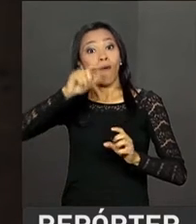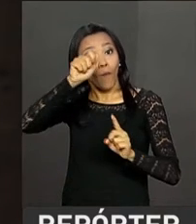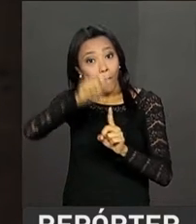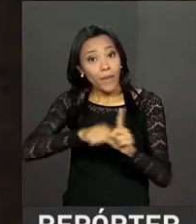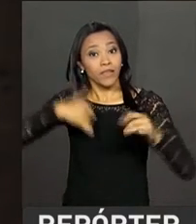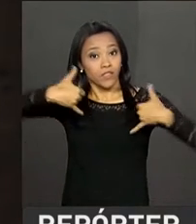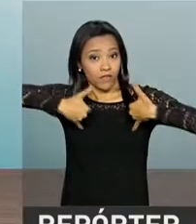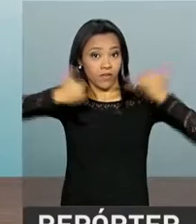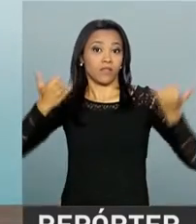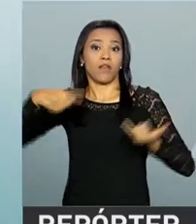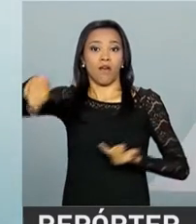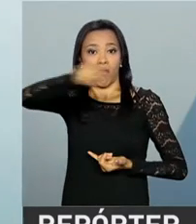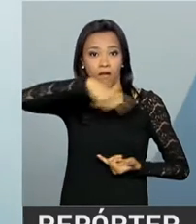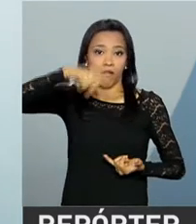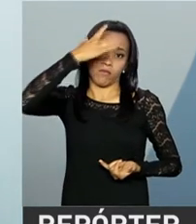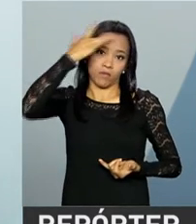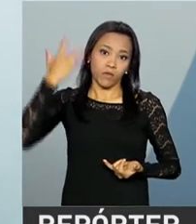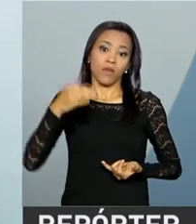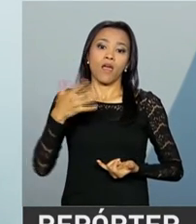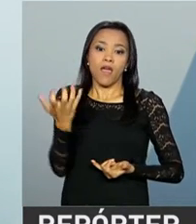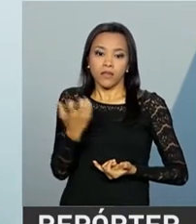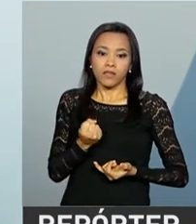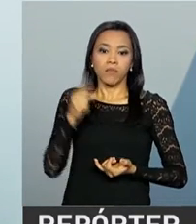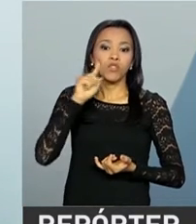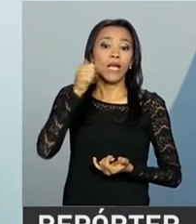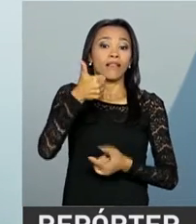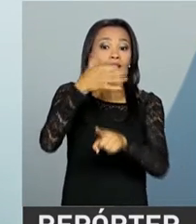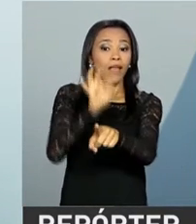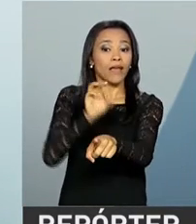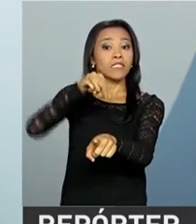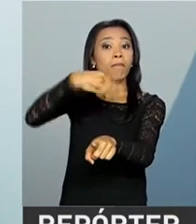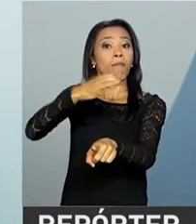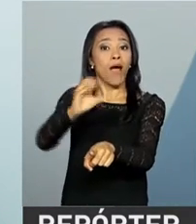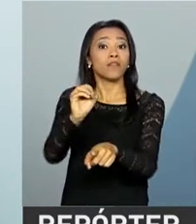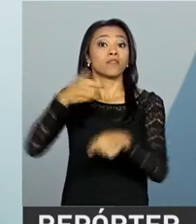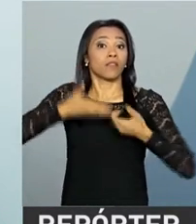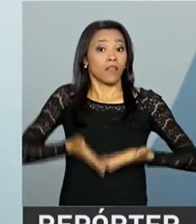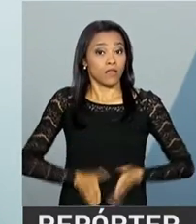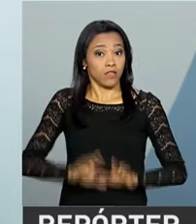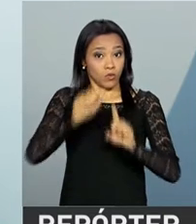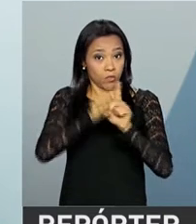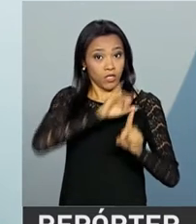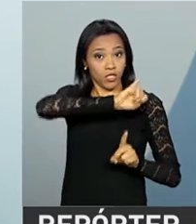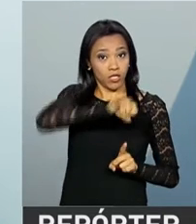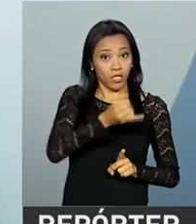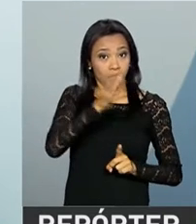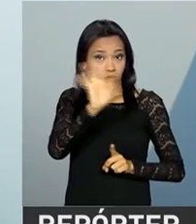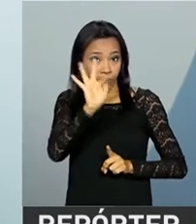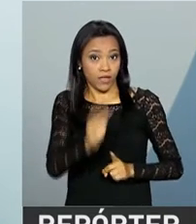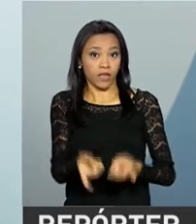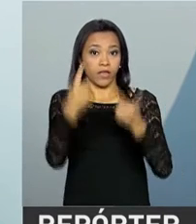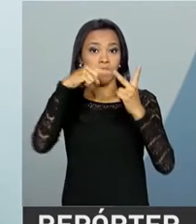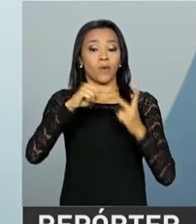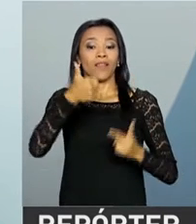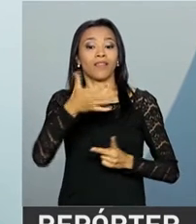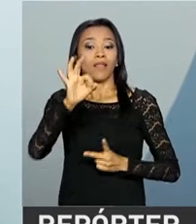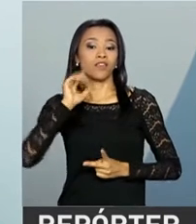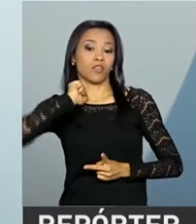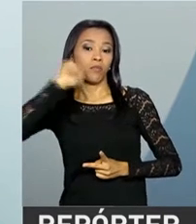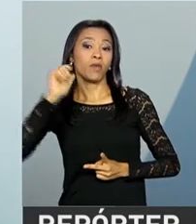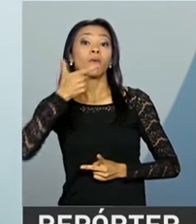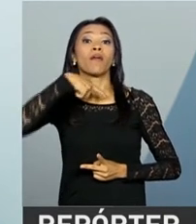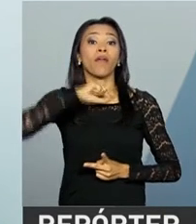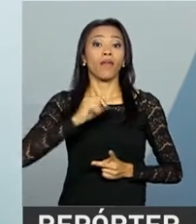do trabalhador. Recebem 10 de março os nascidos em janeiro e fevereiro. 10 de abril, quem